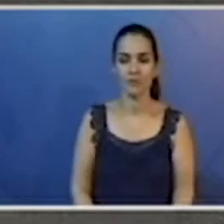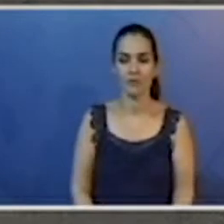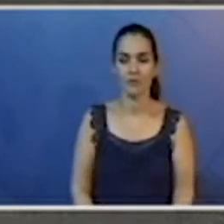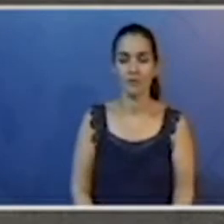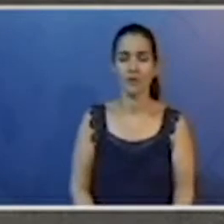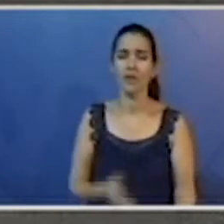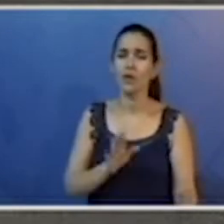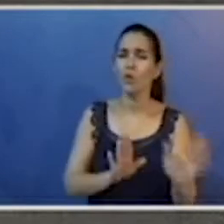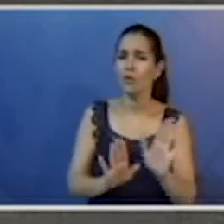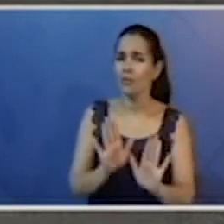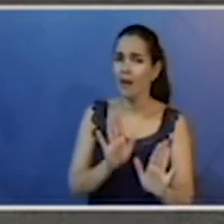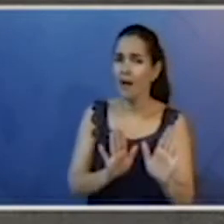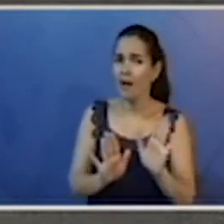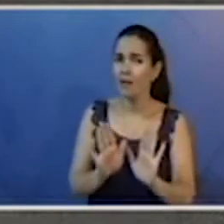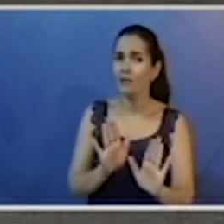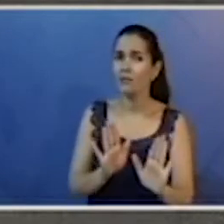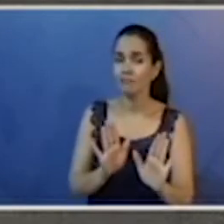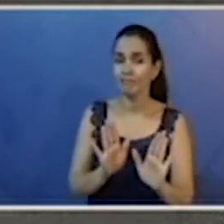mais cuidadoso